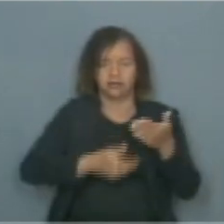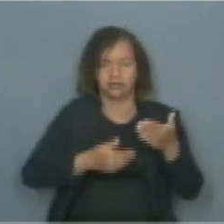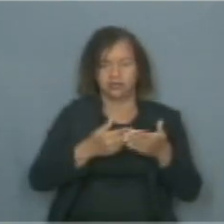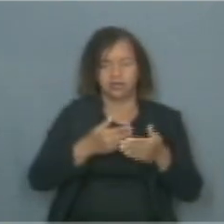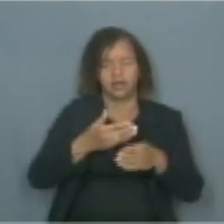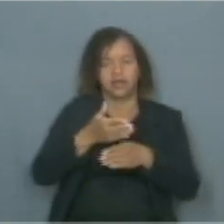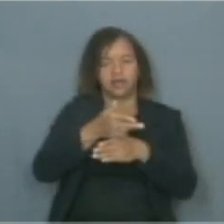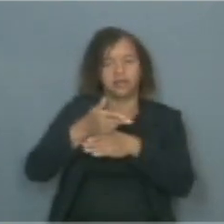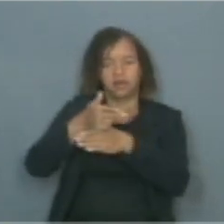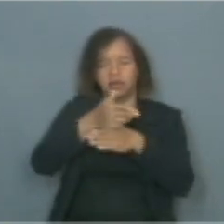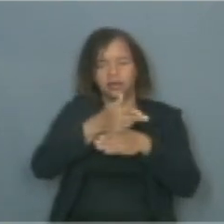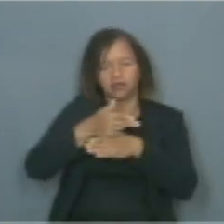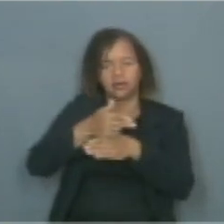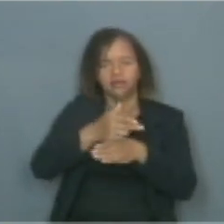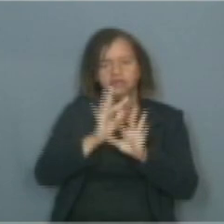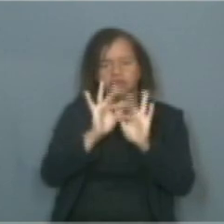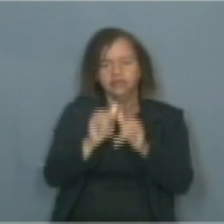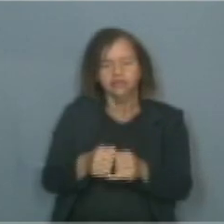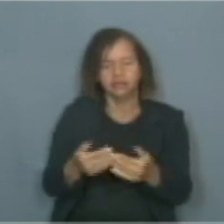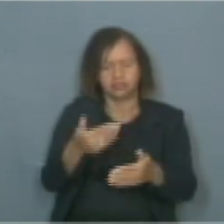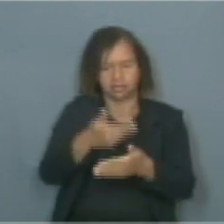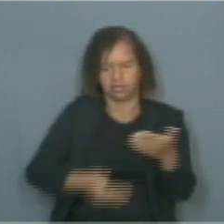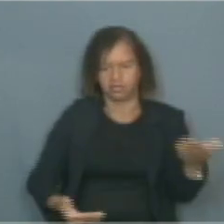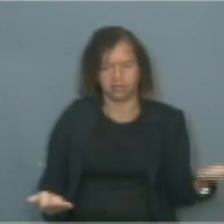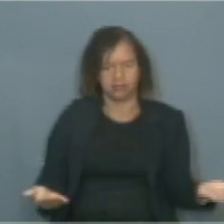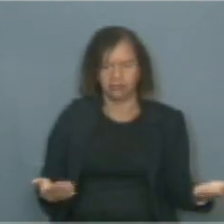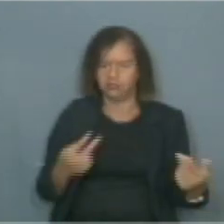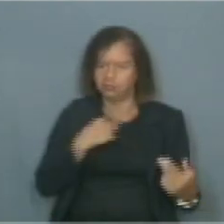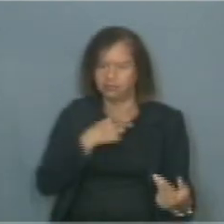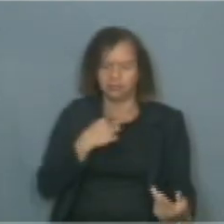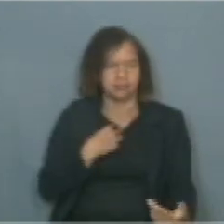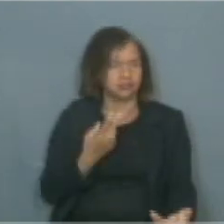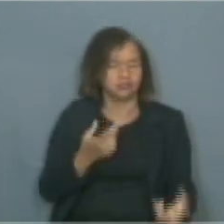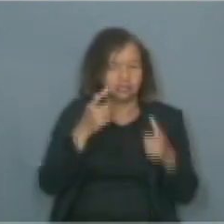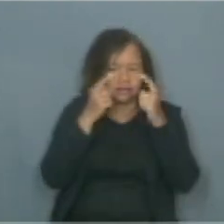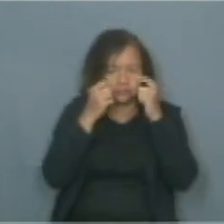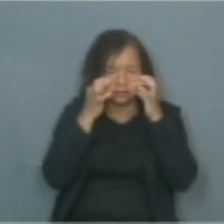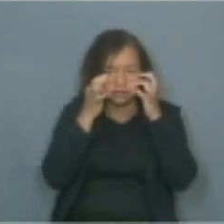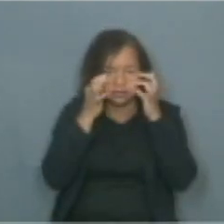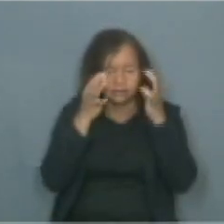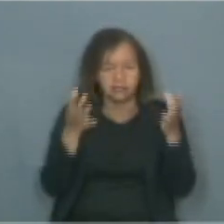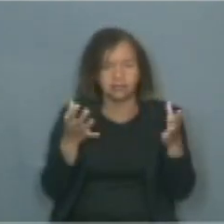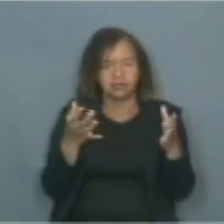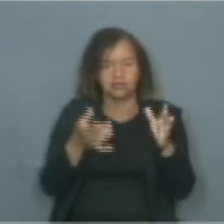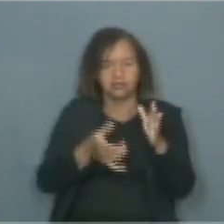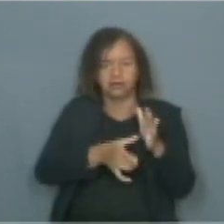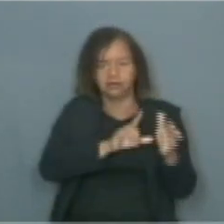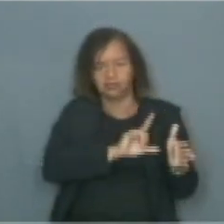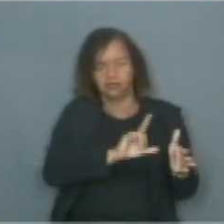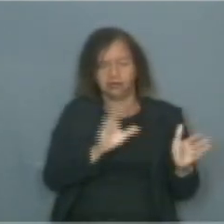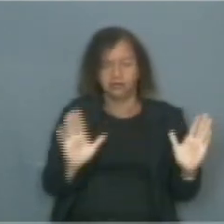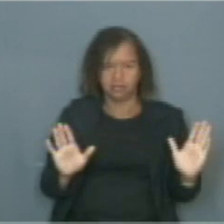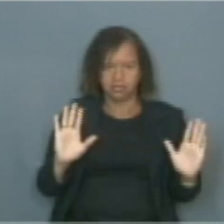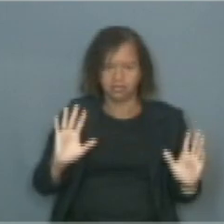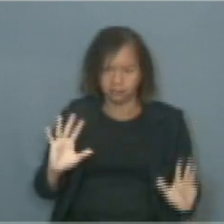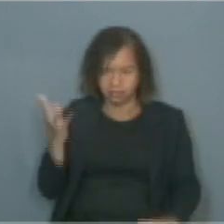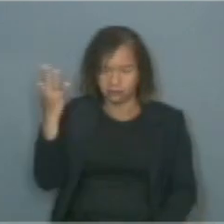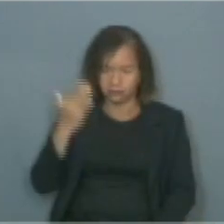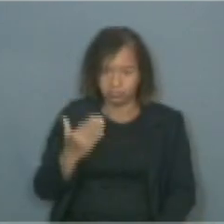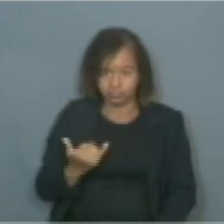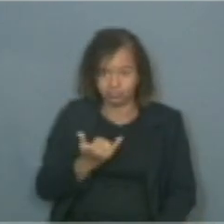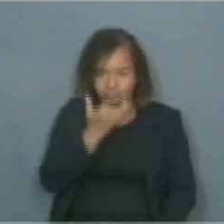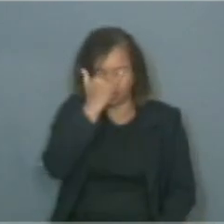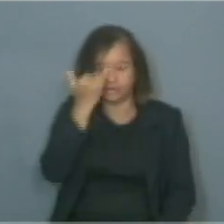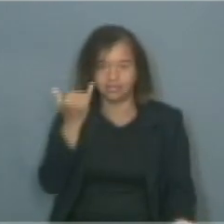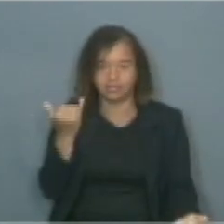de monitoramento ser encerrado. Isso tem que ter atenção, tem que estar estudando e prever, tem que se antecipar os fatos. Deixou acontecer e hoje a